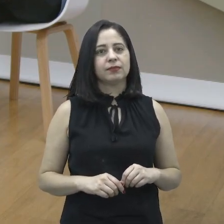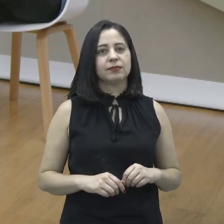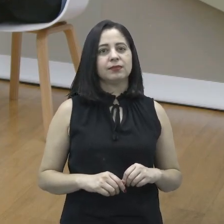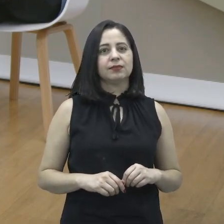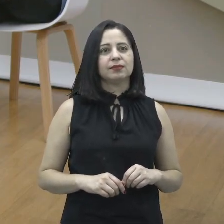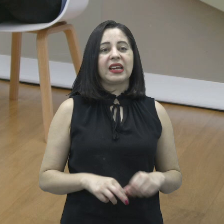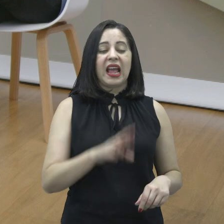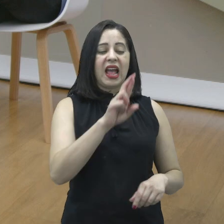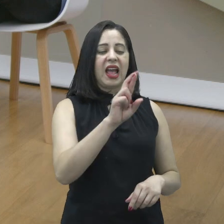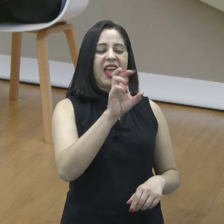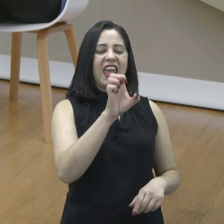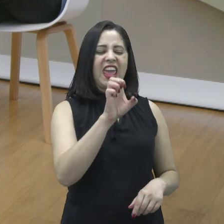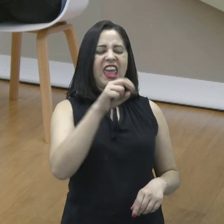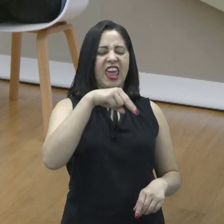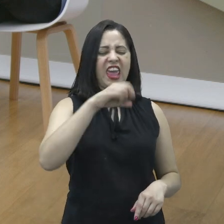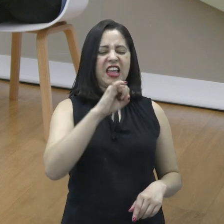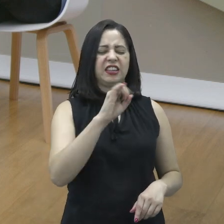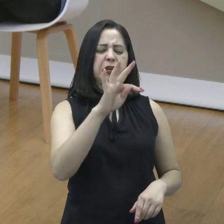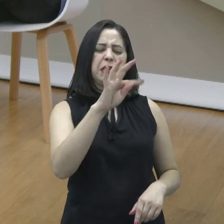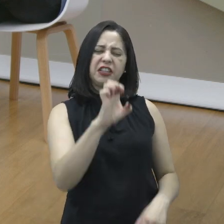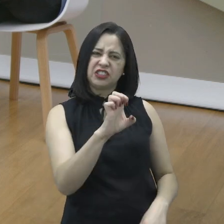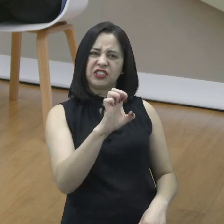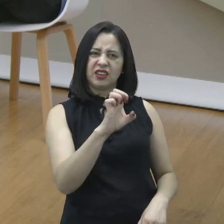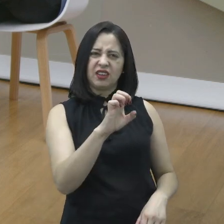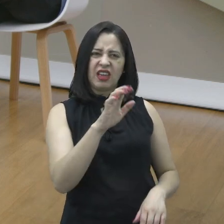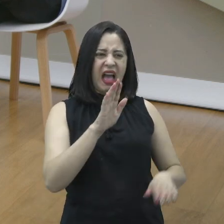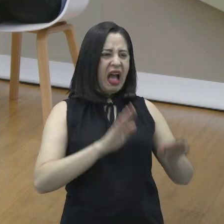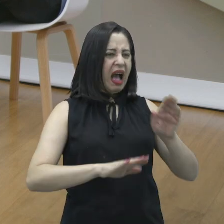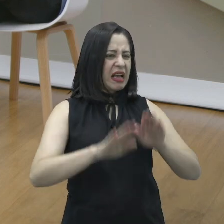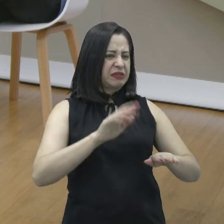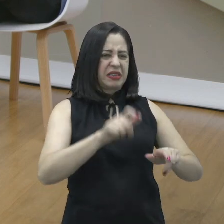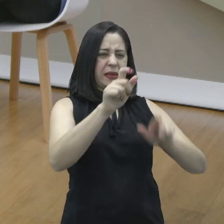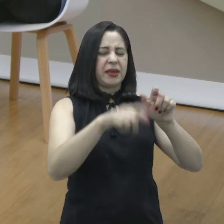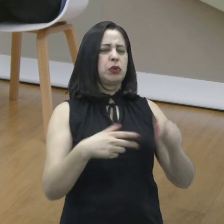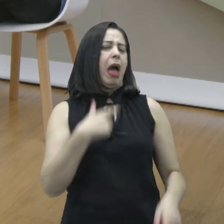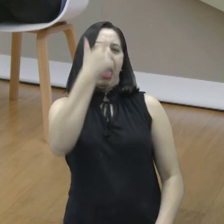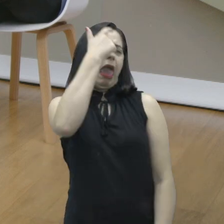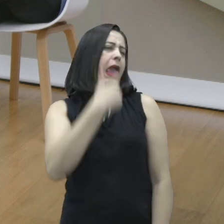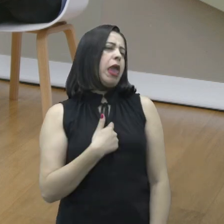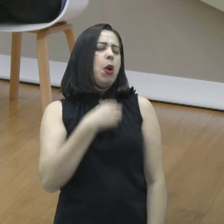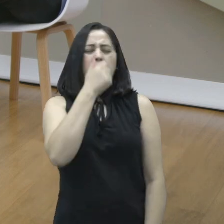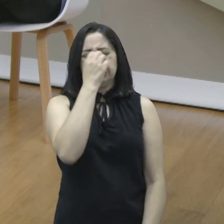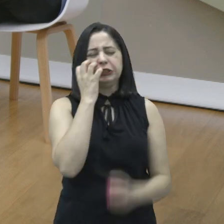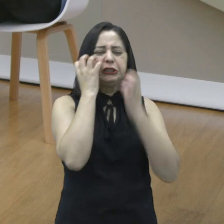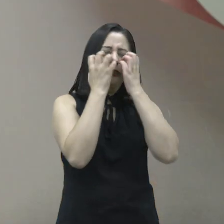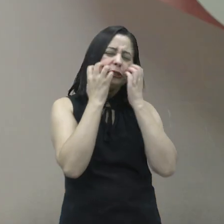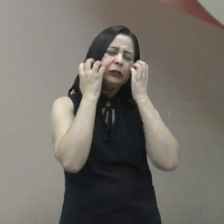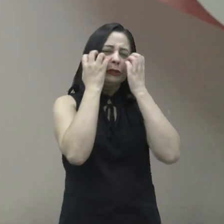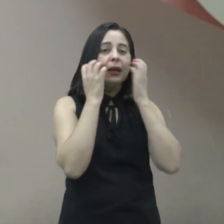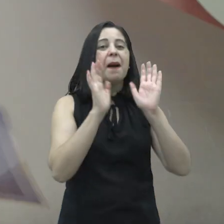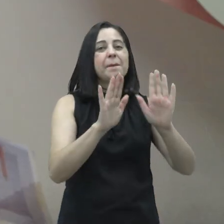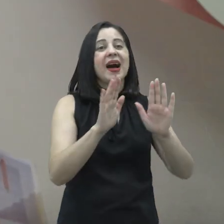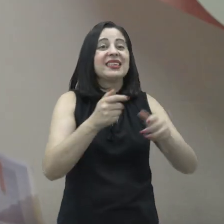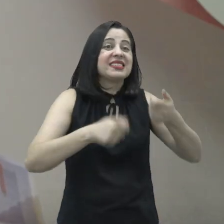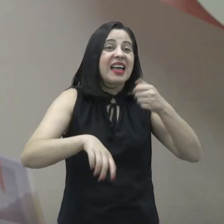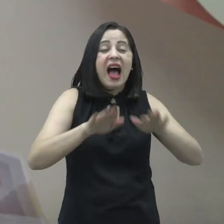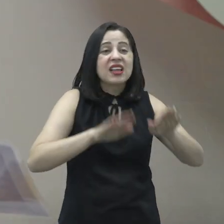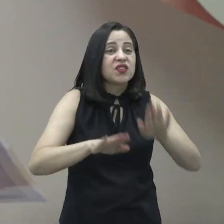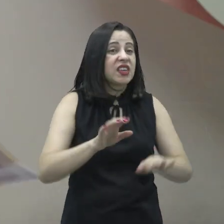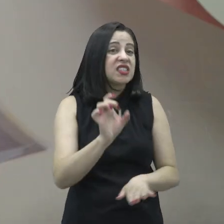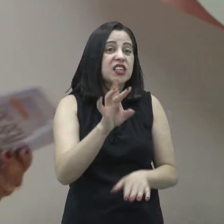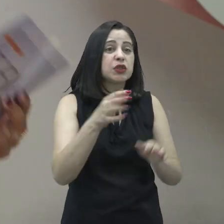falar rinite. Toda hora, eu estou com rinite. Às vezes a pessoa nem sabe o que é rinite e fala, eu tenho rinite. E a rinite, ela pode ser confundida também com